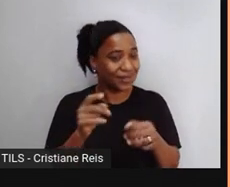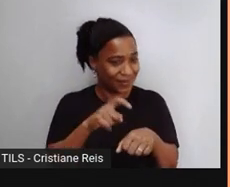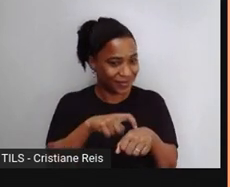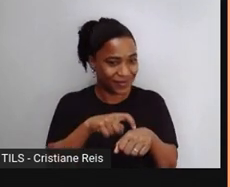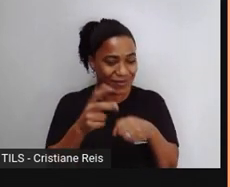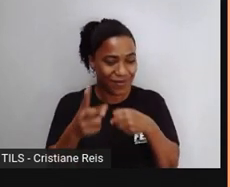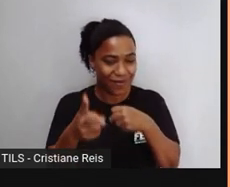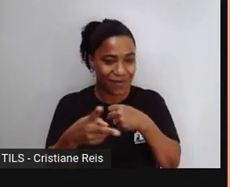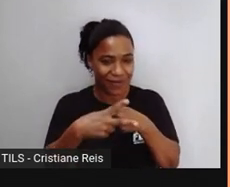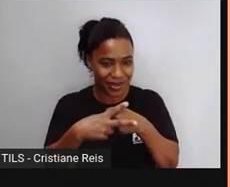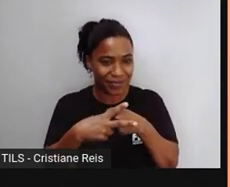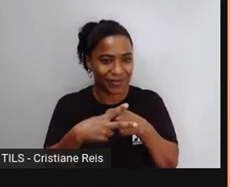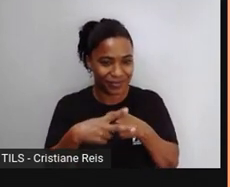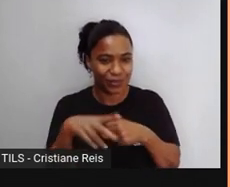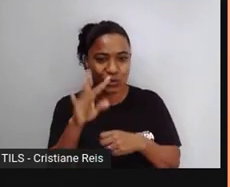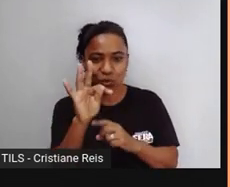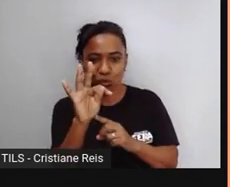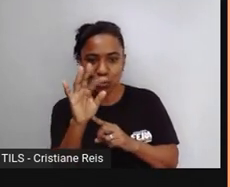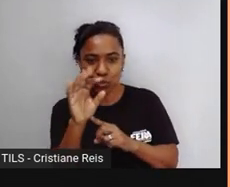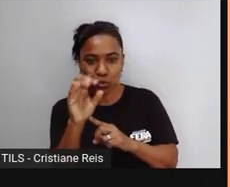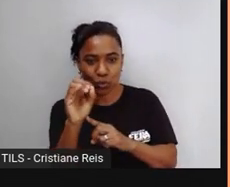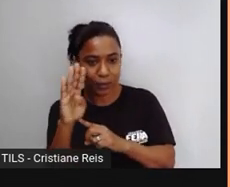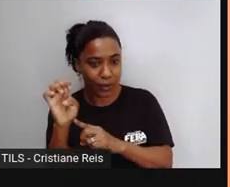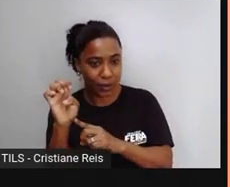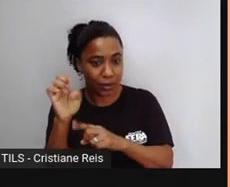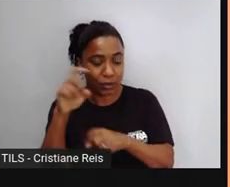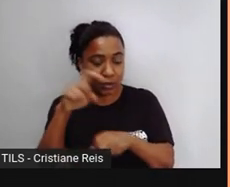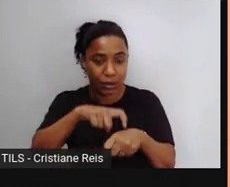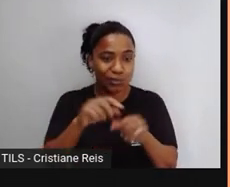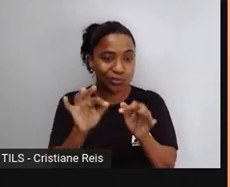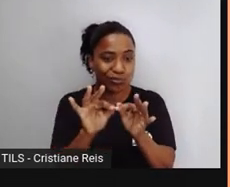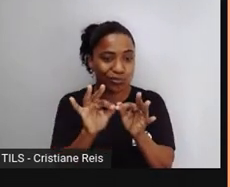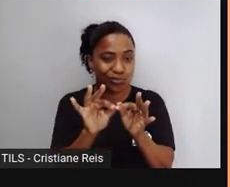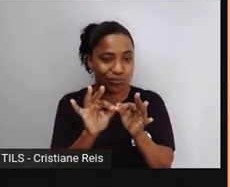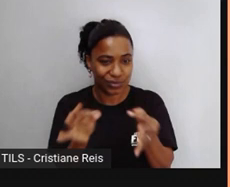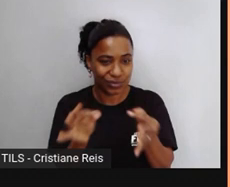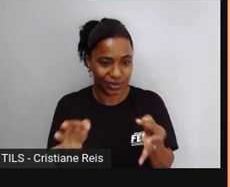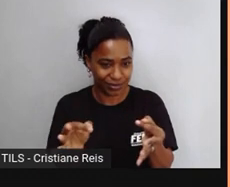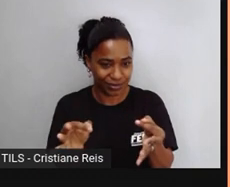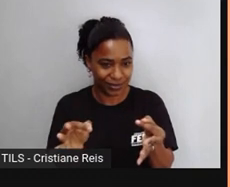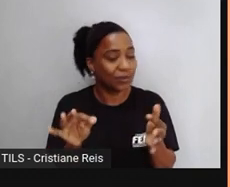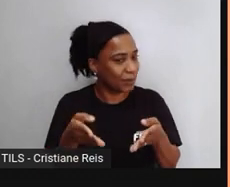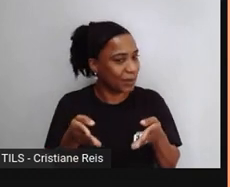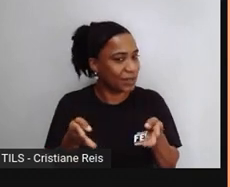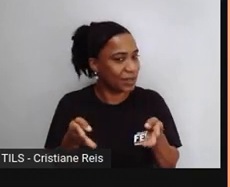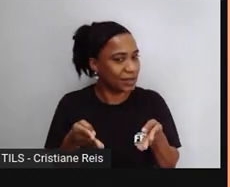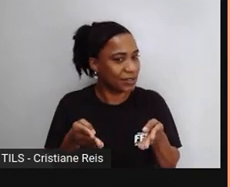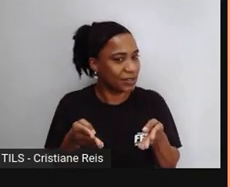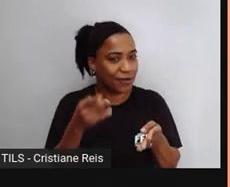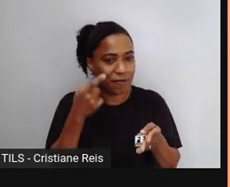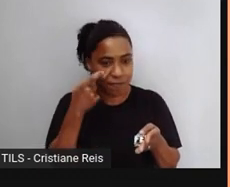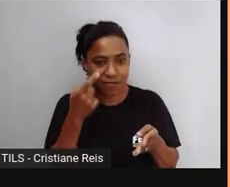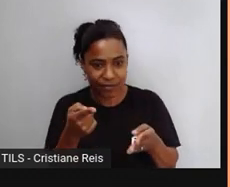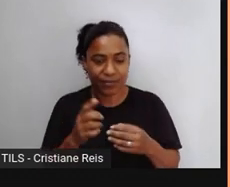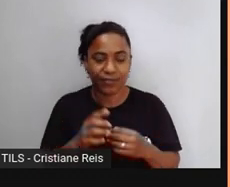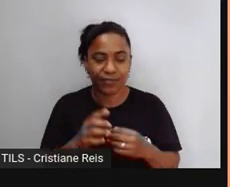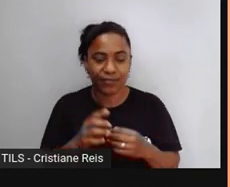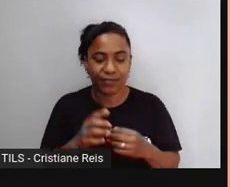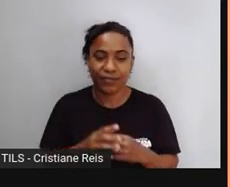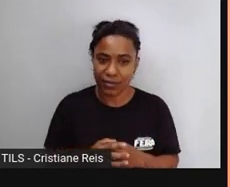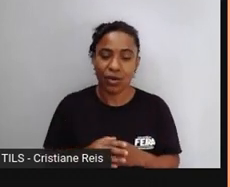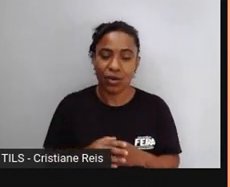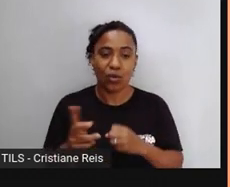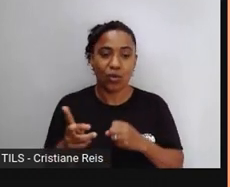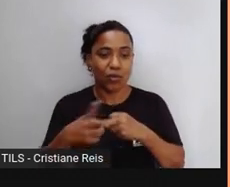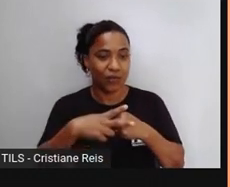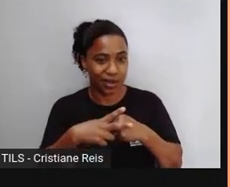simples do verbo to be. E este verbo to be, para a nossa língua, a gente traduz como verbo ser. Eu